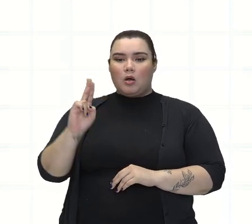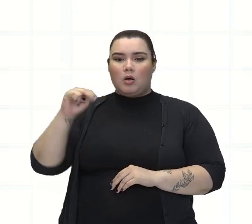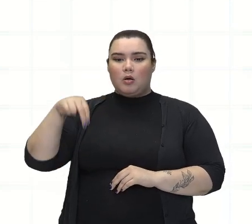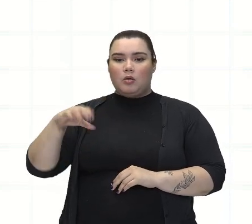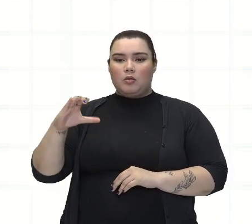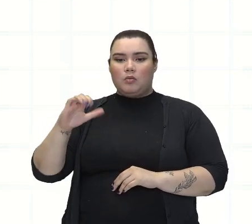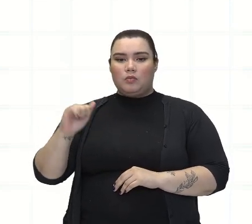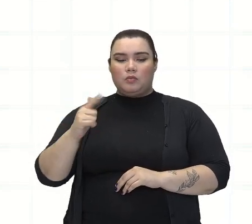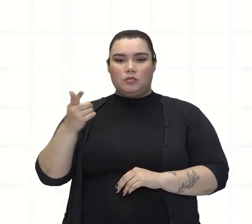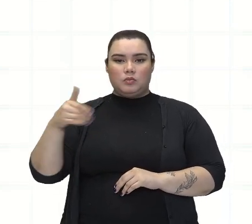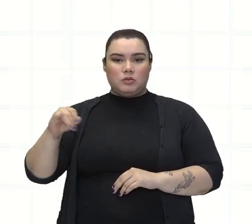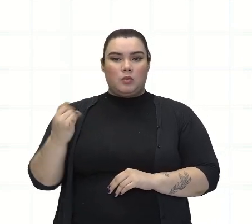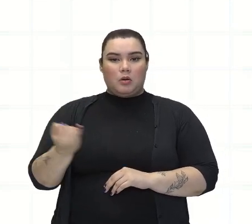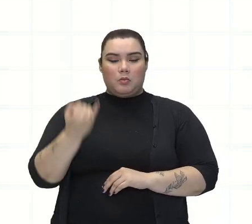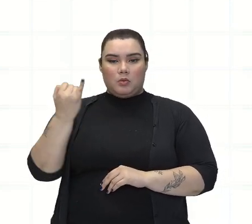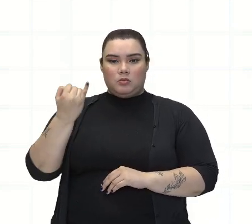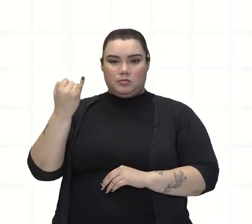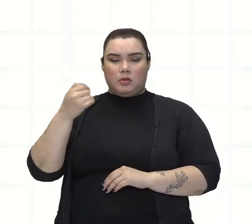importante para ser